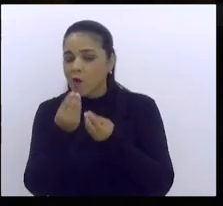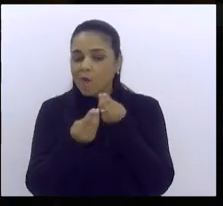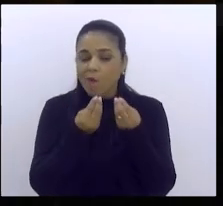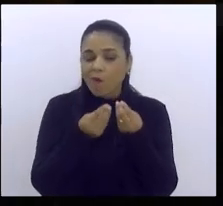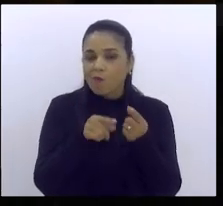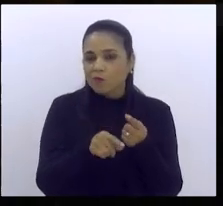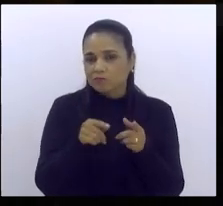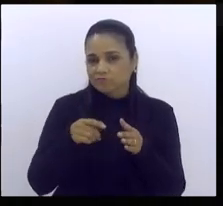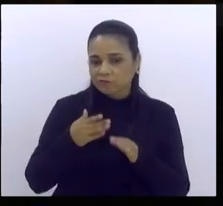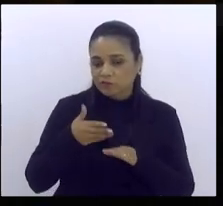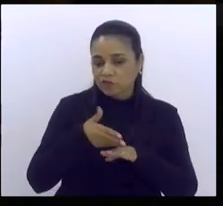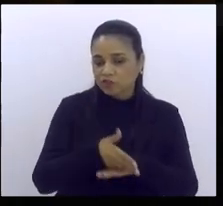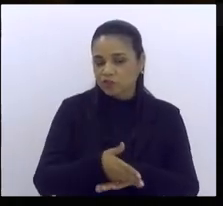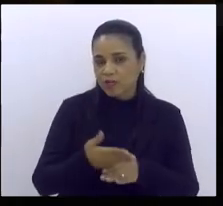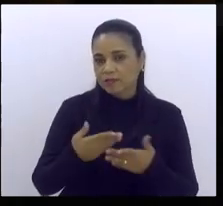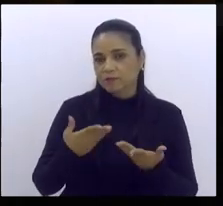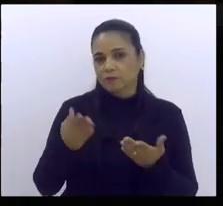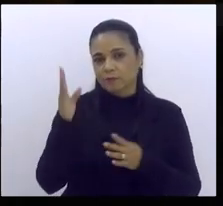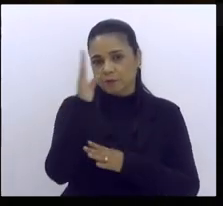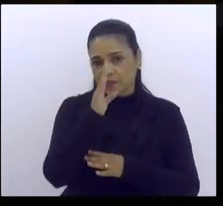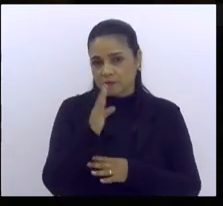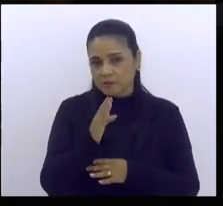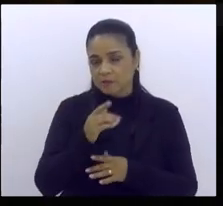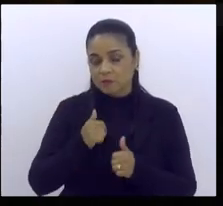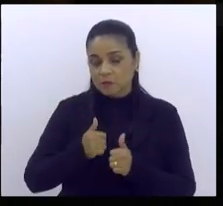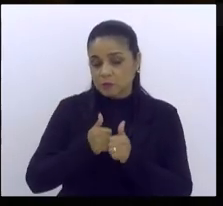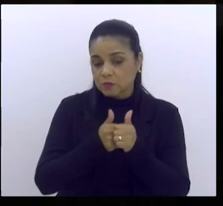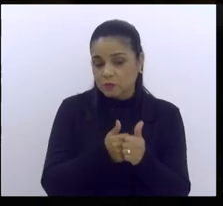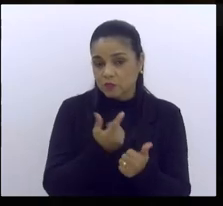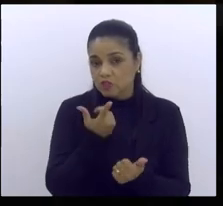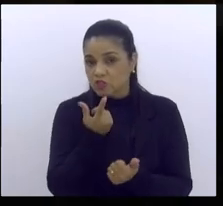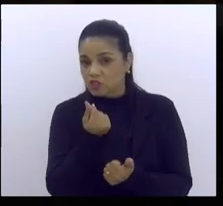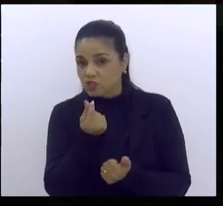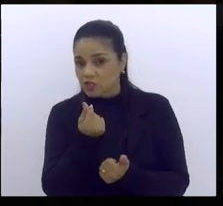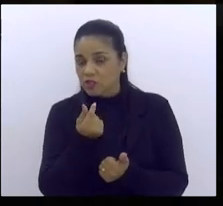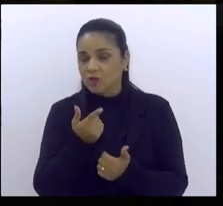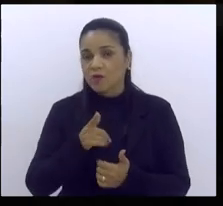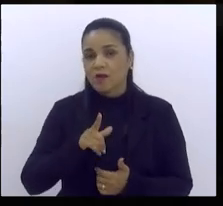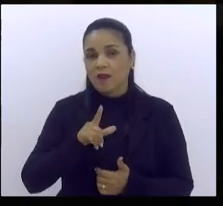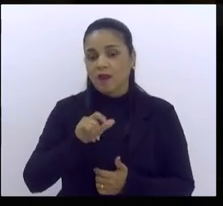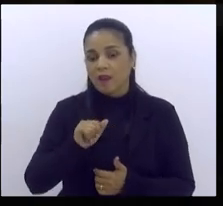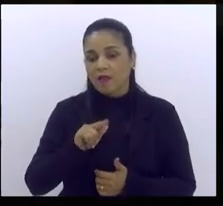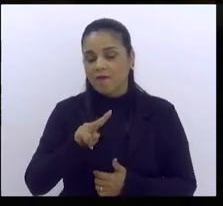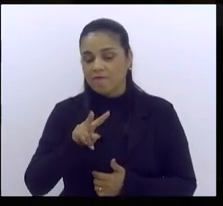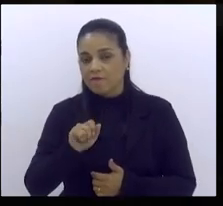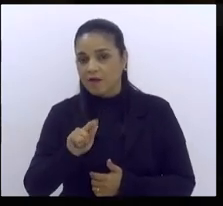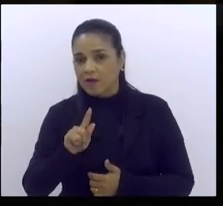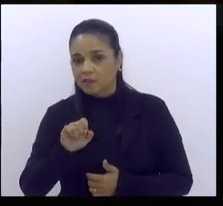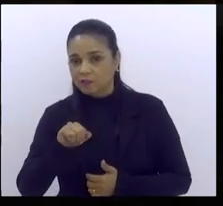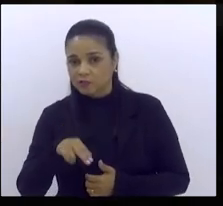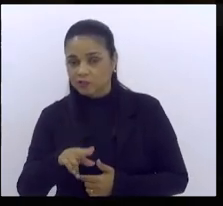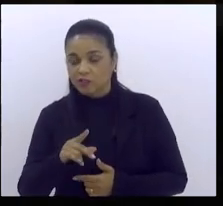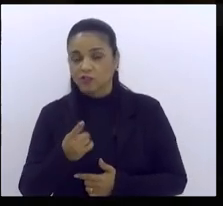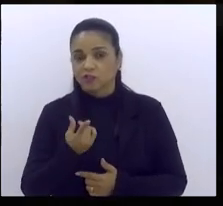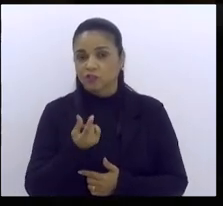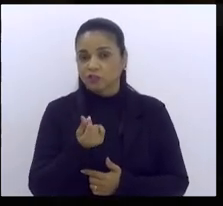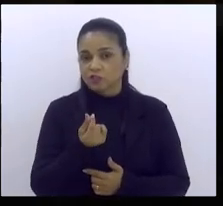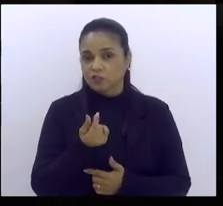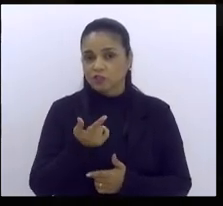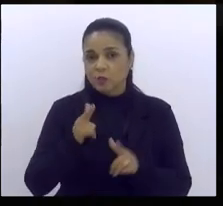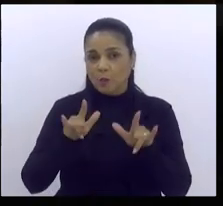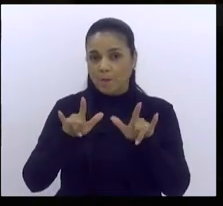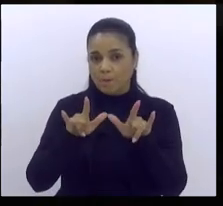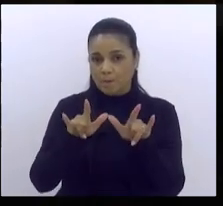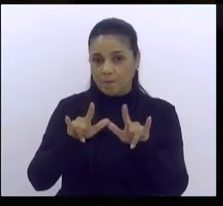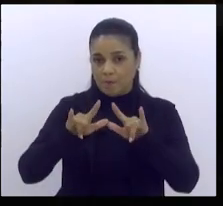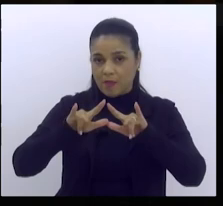para pegar os barões do narcotráfico, para pegar a lavagem de dinheiro das milícias, e não